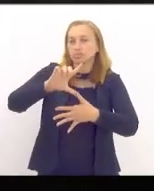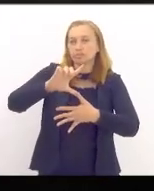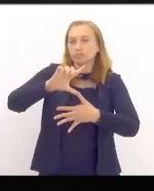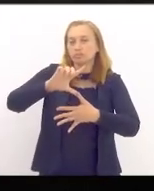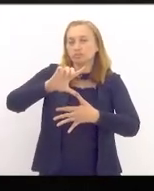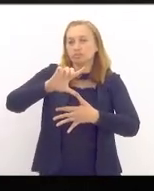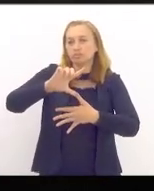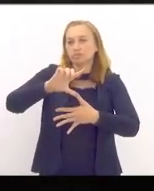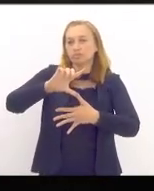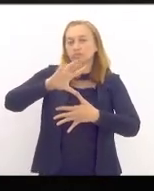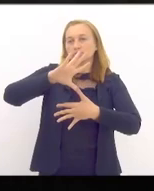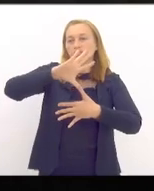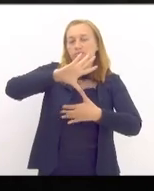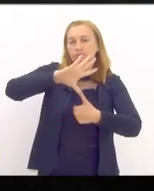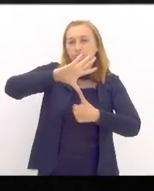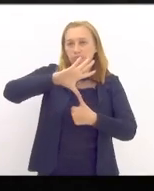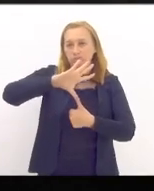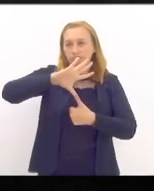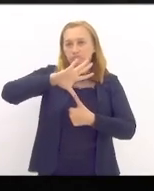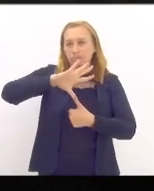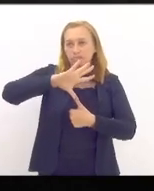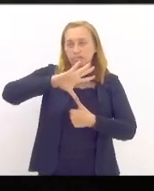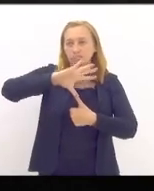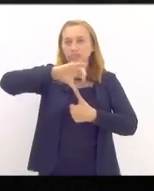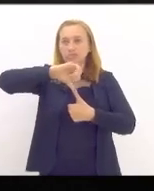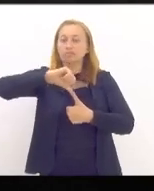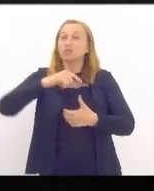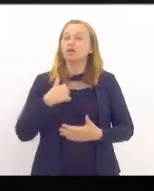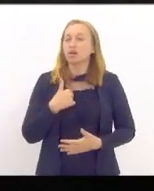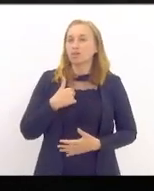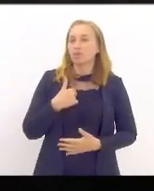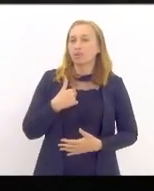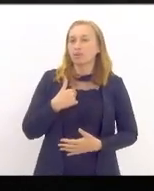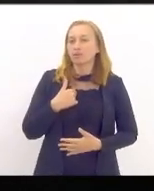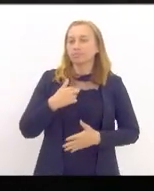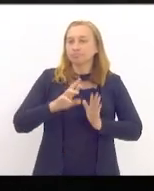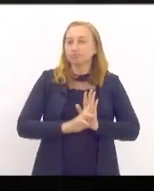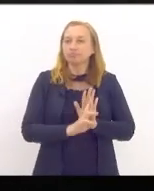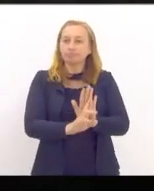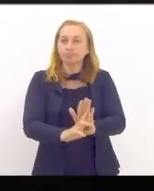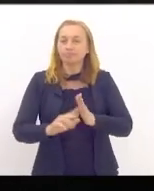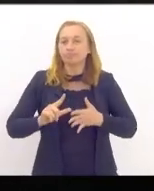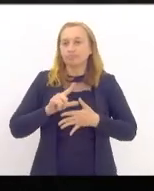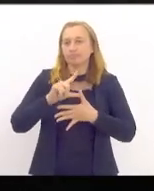o representante deste grupo exatamente da América do Sul